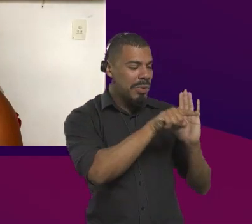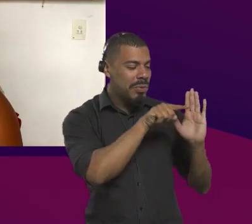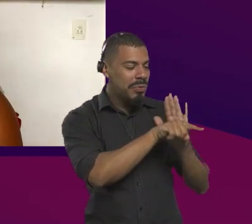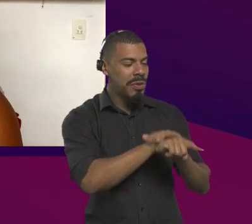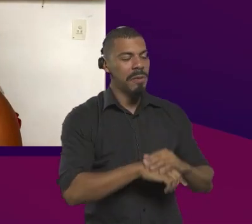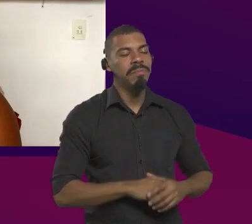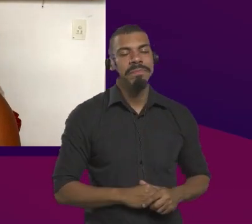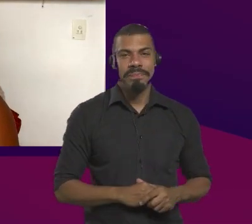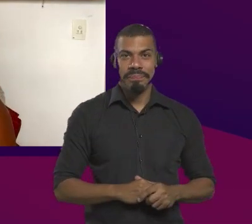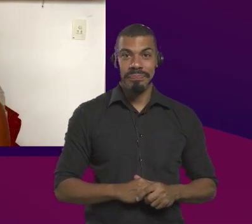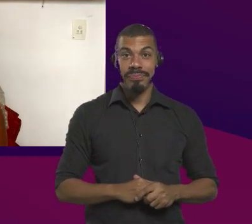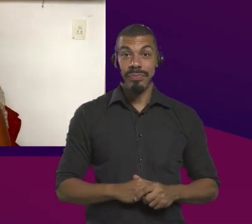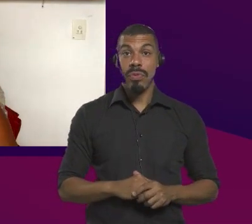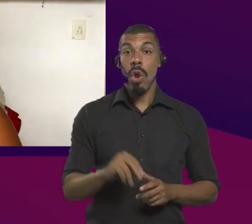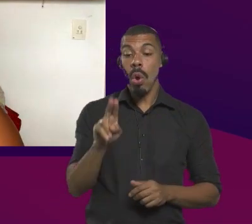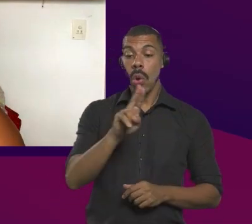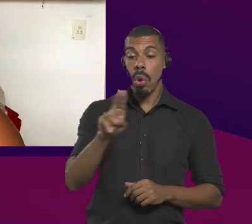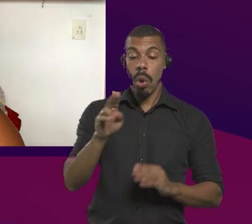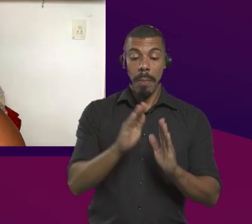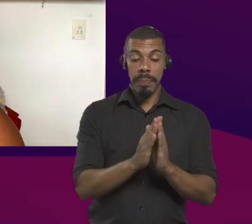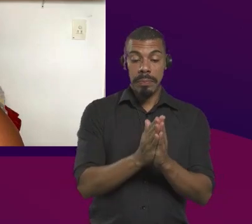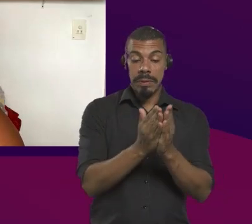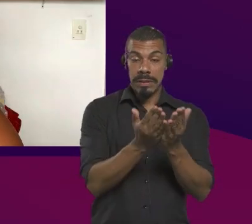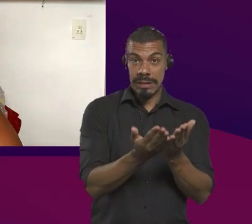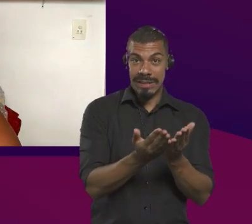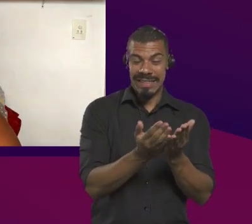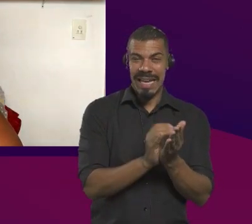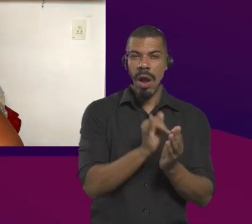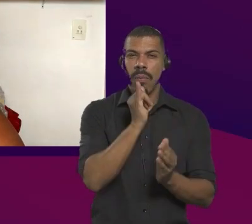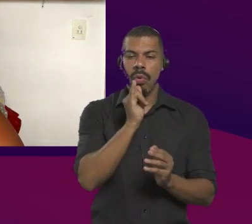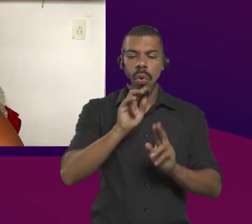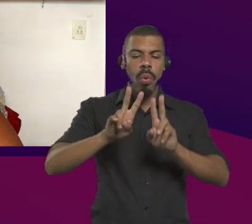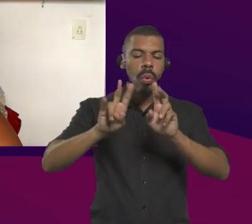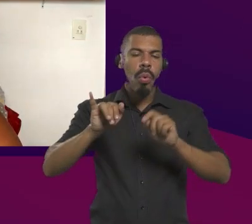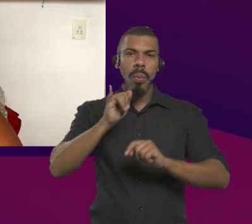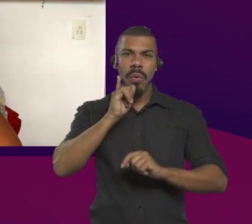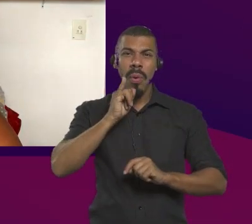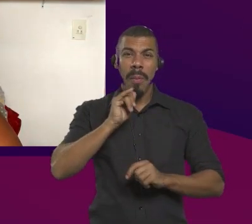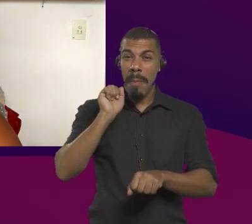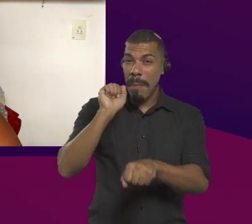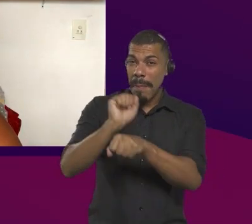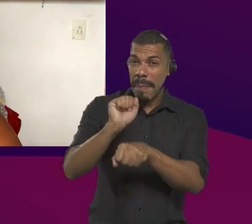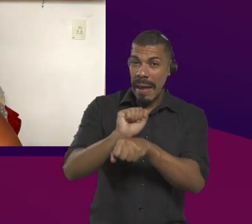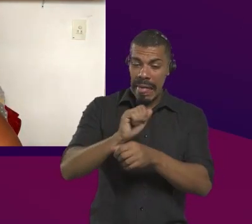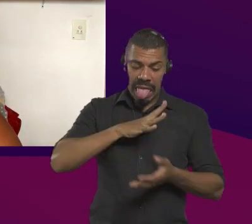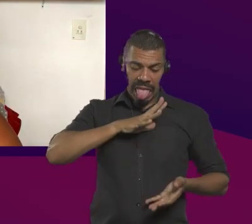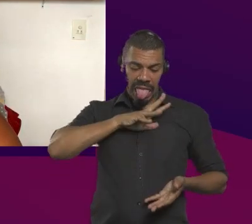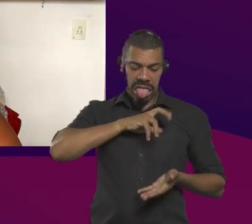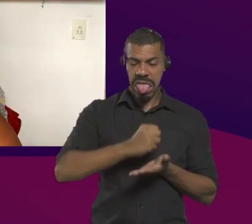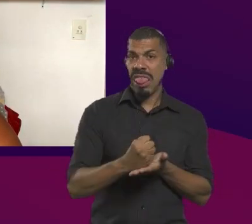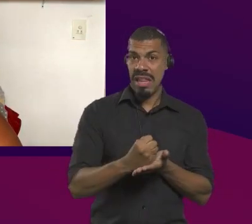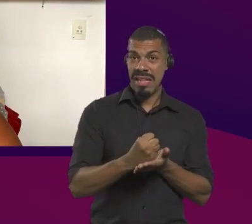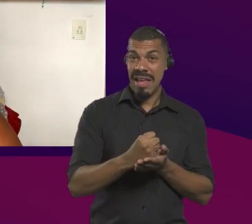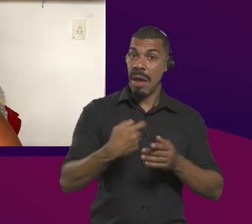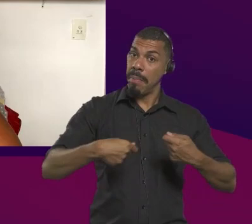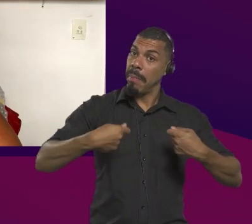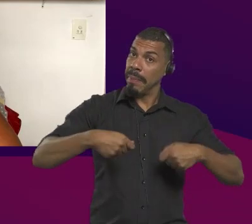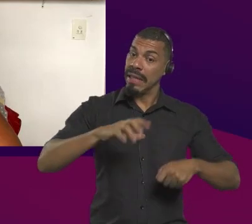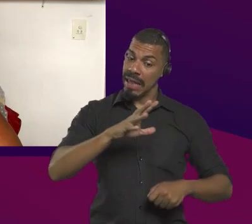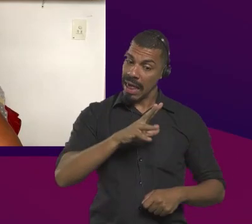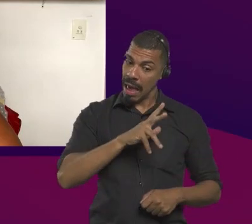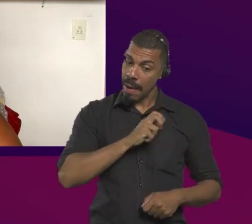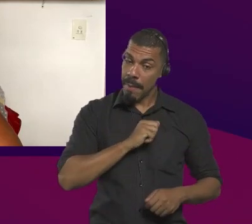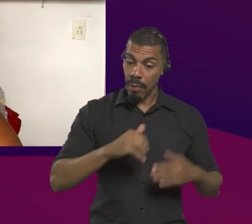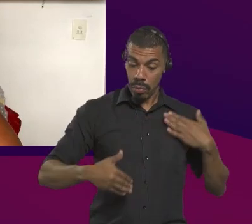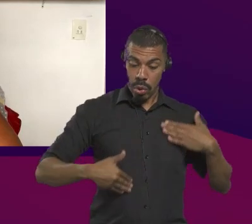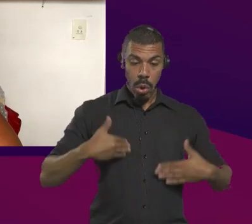é o seguinte, o nome do livro da Xanda é porque Pare de Se Odiar, Porque Amar... Xanda, me corrige, porque amar o próprio o corpo, próprio é, um corpo é um